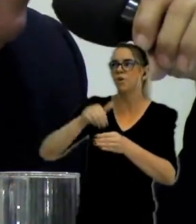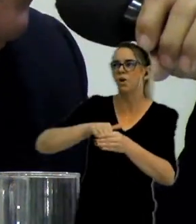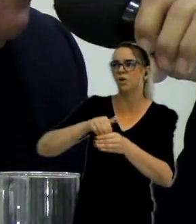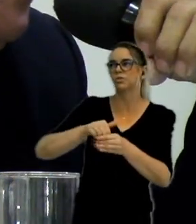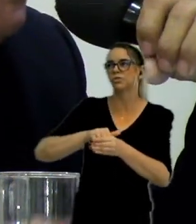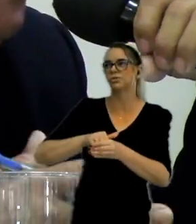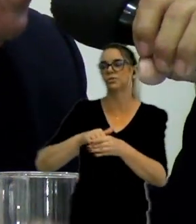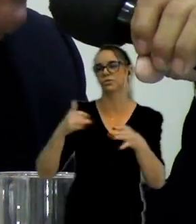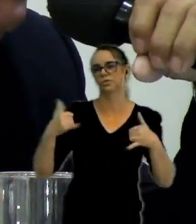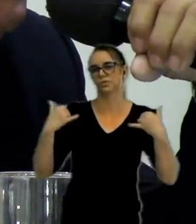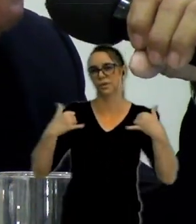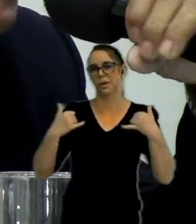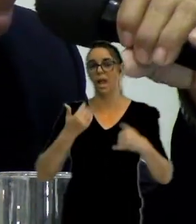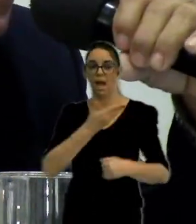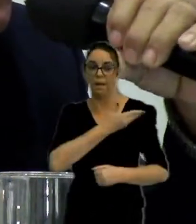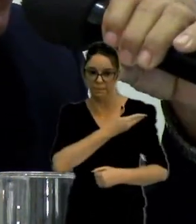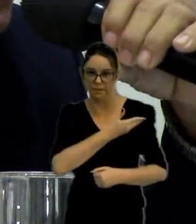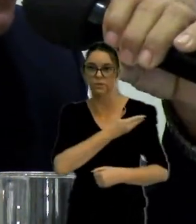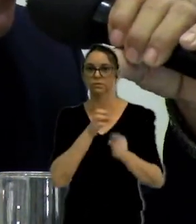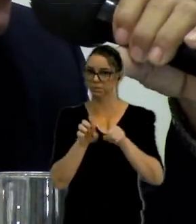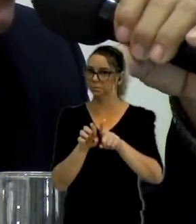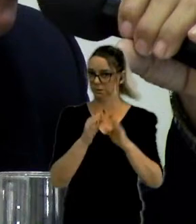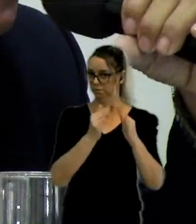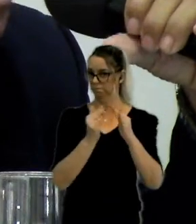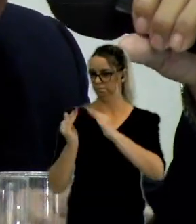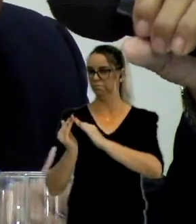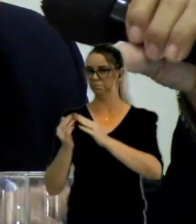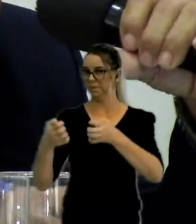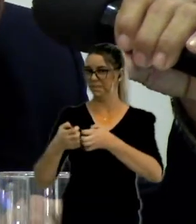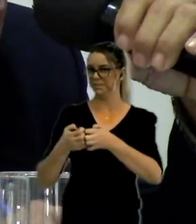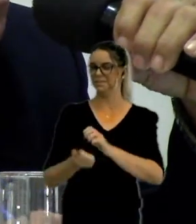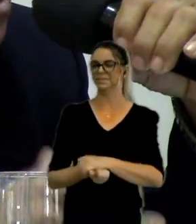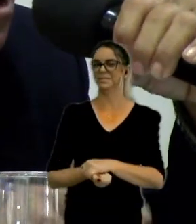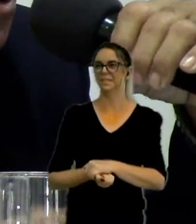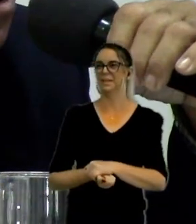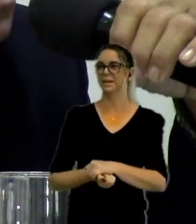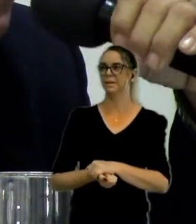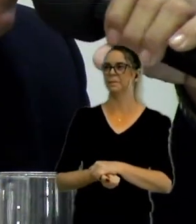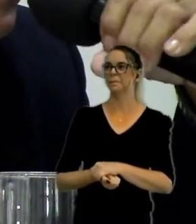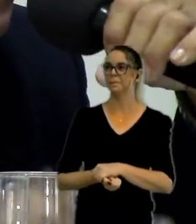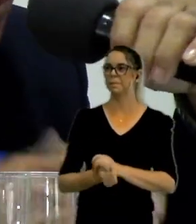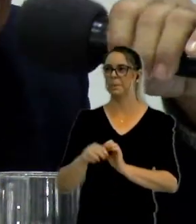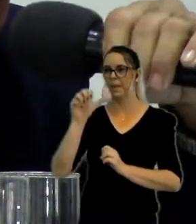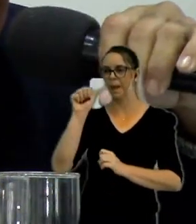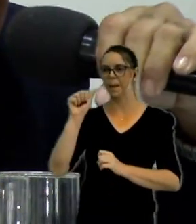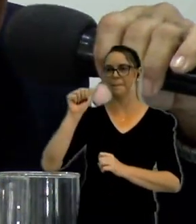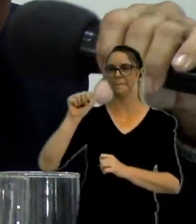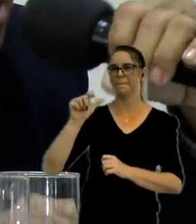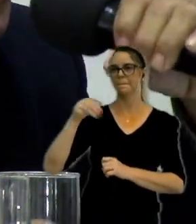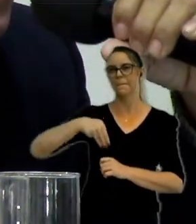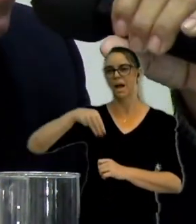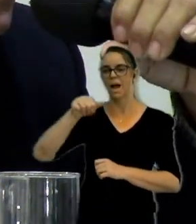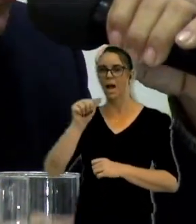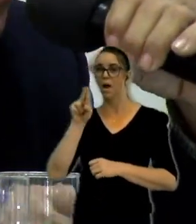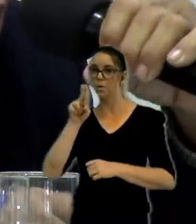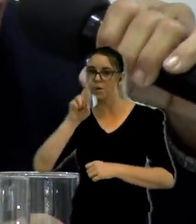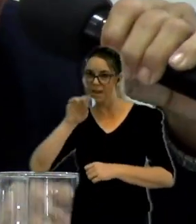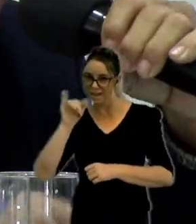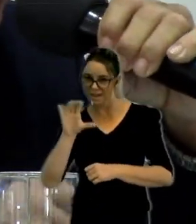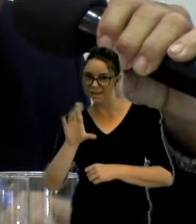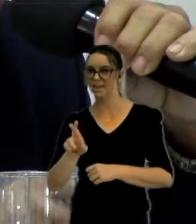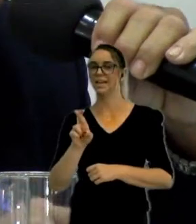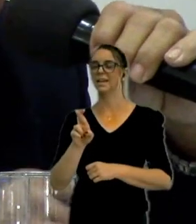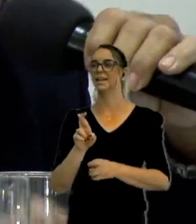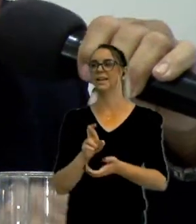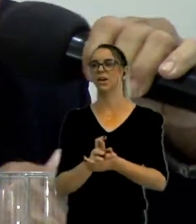ao amigo e meu vizinho, a Maurizinho Pacheco, né? Para quem não conhece, Maurizinho é o filho do final da Mauri. Está completando